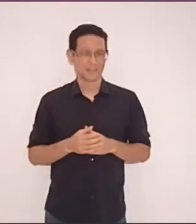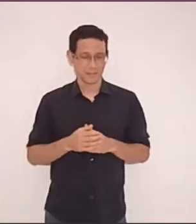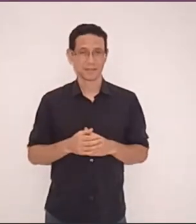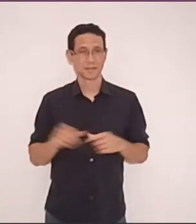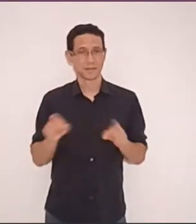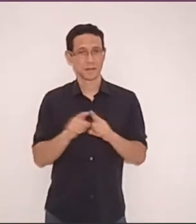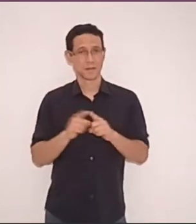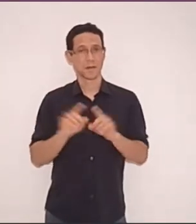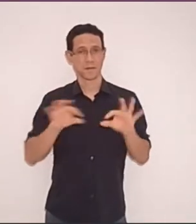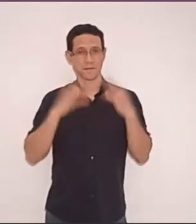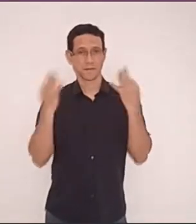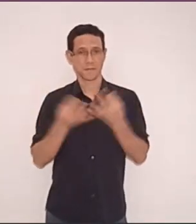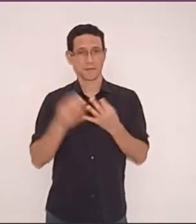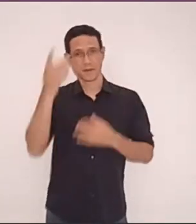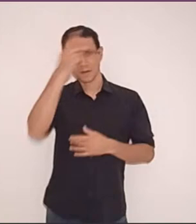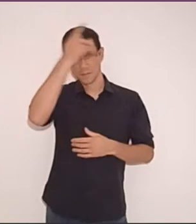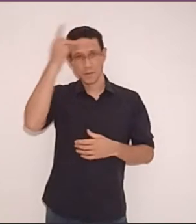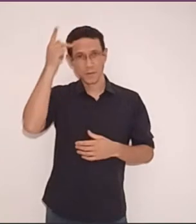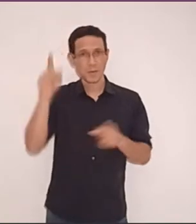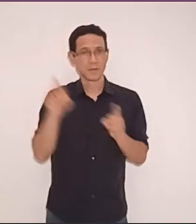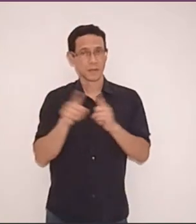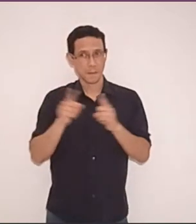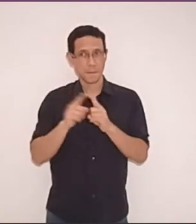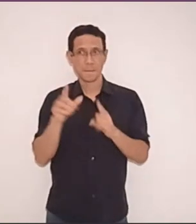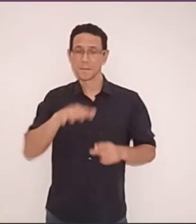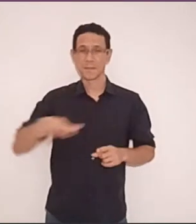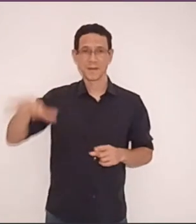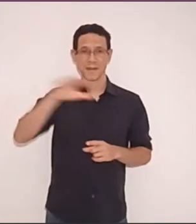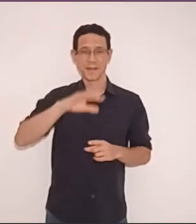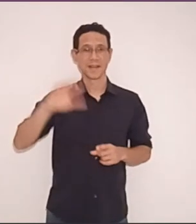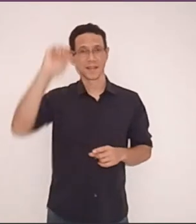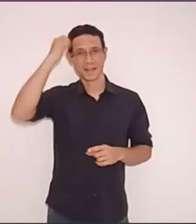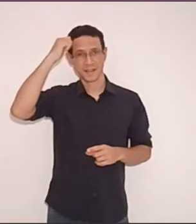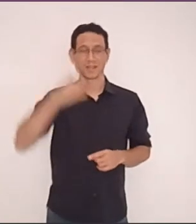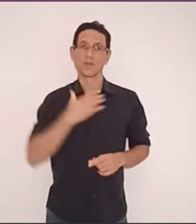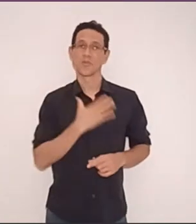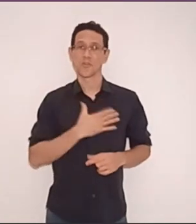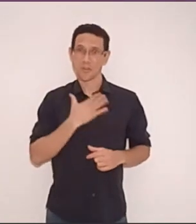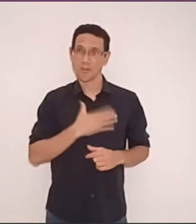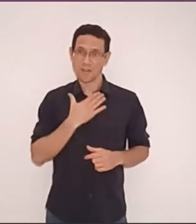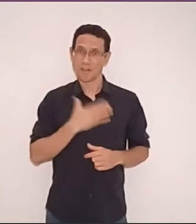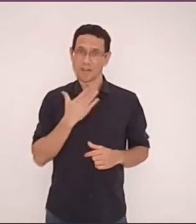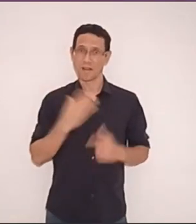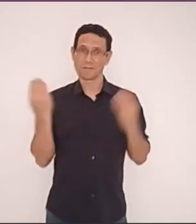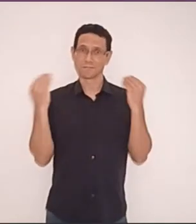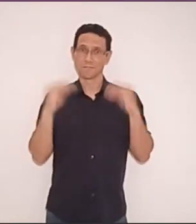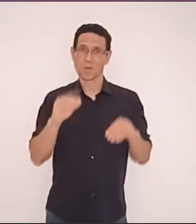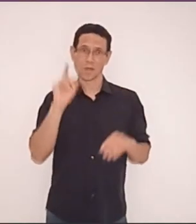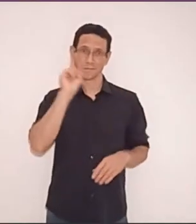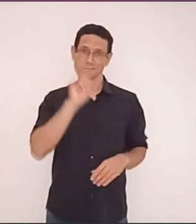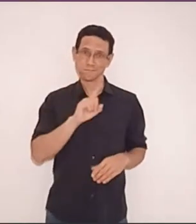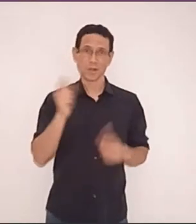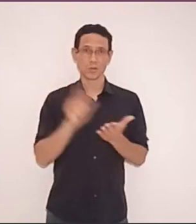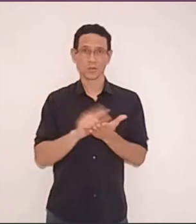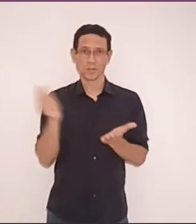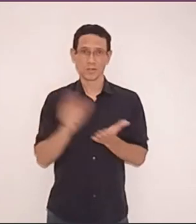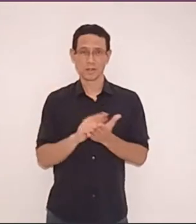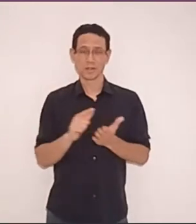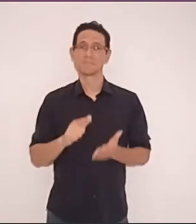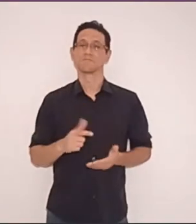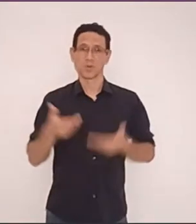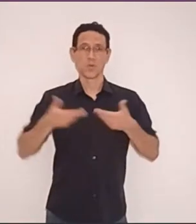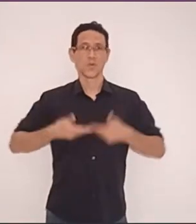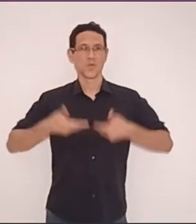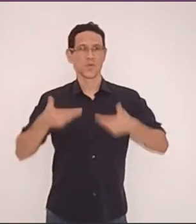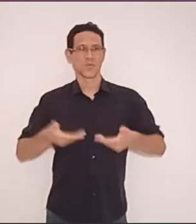na minha família quanto aí da comunidade Ficaram felizes por essa matéria por essa e deu E aí eu